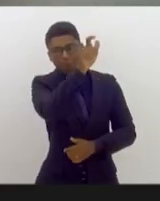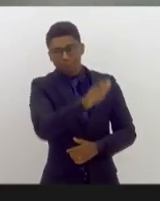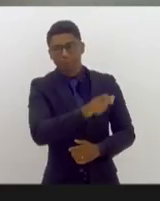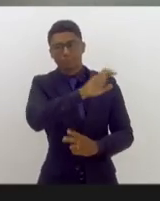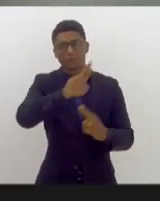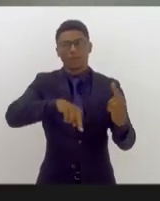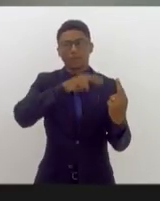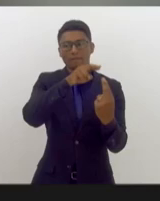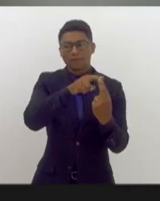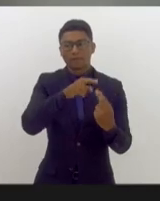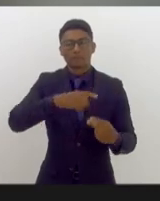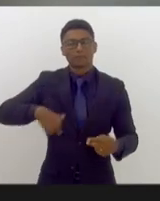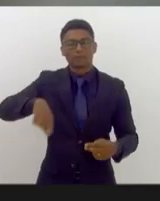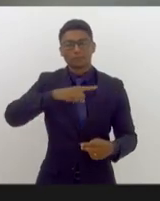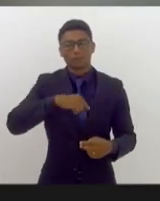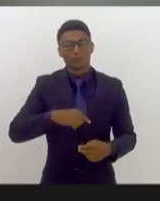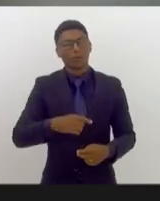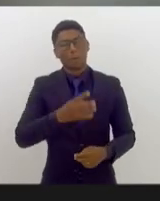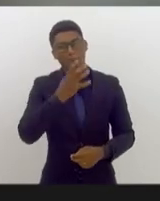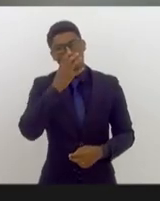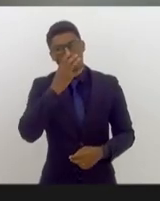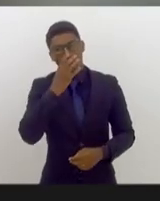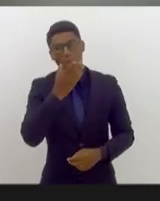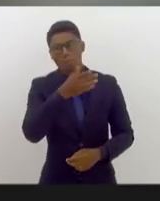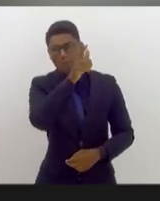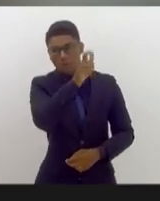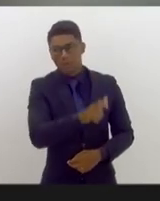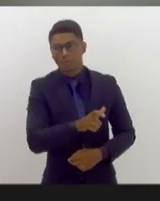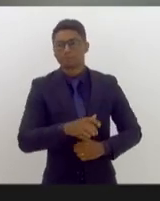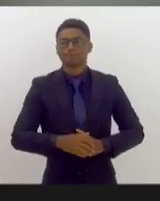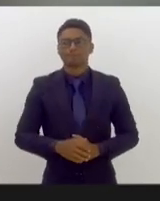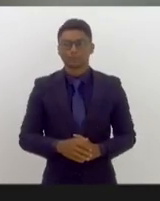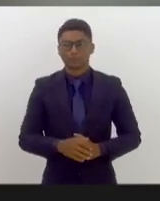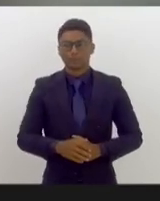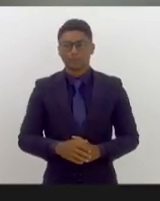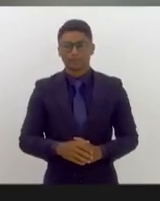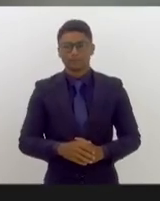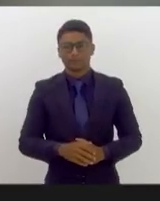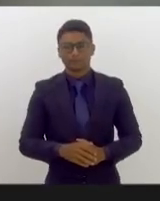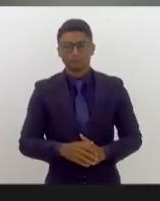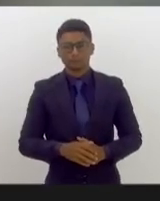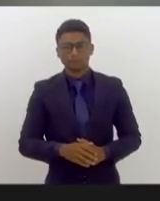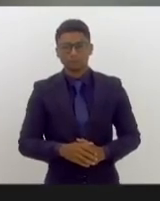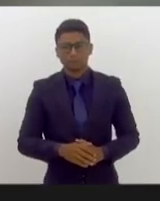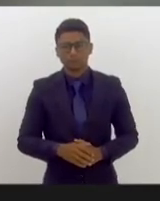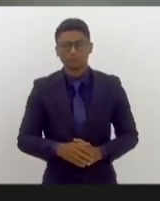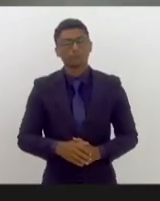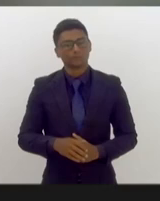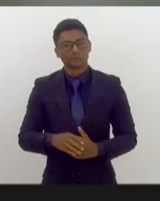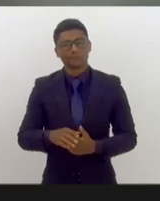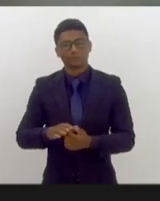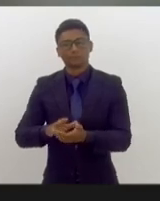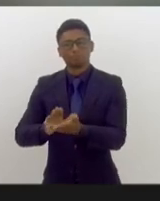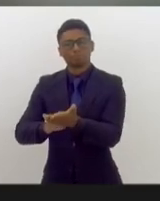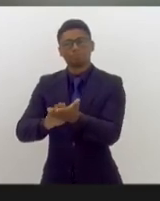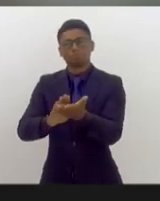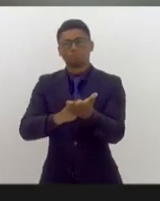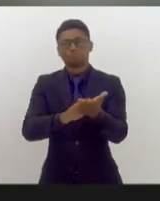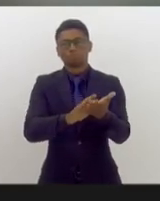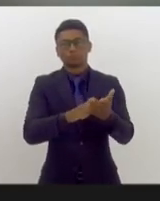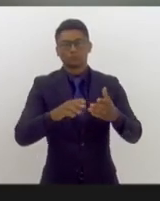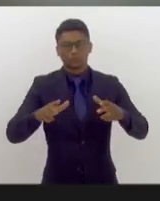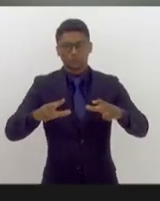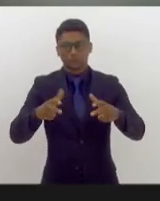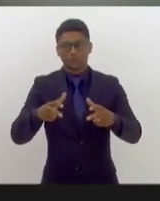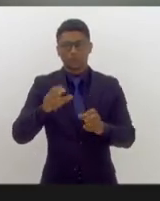referência e uma inspiração para todos nós, né? Bem, eu parabenizo, né, a Comissão de Educação da